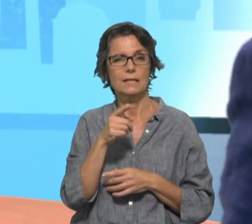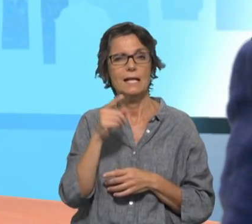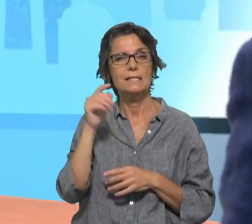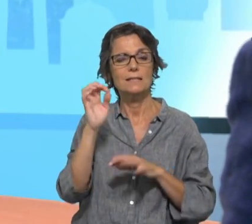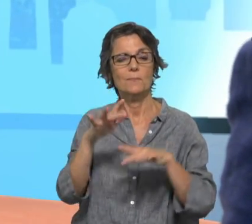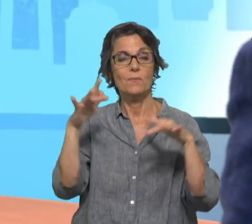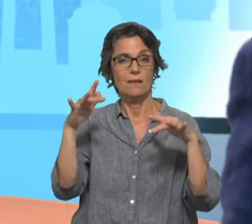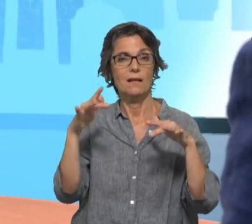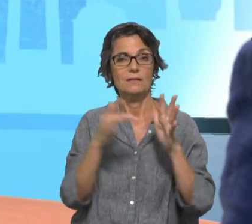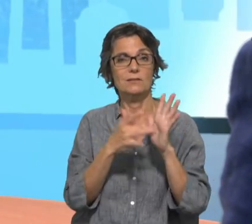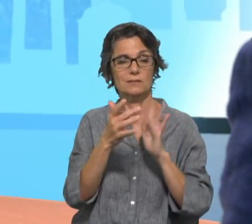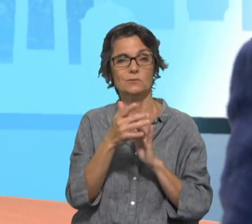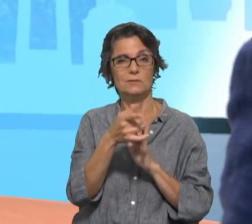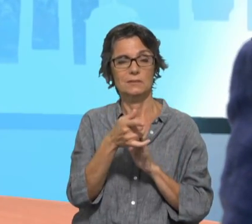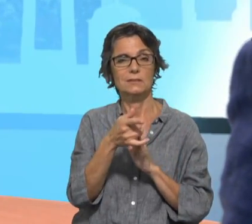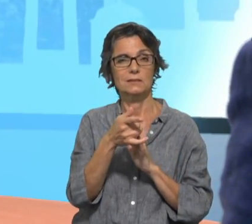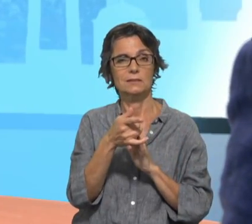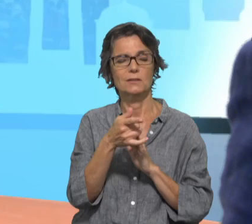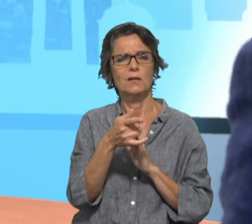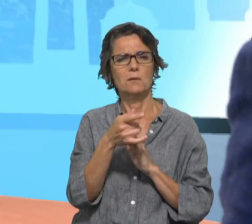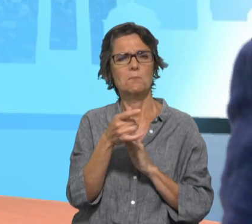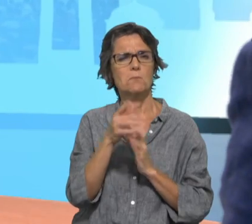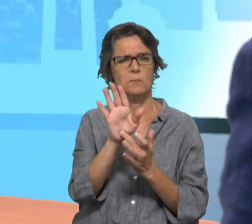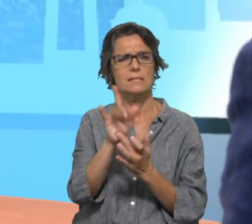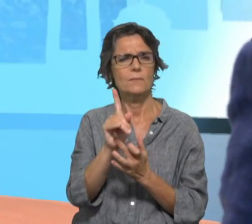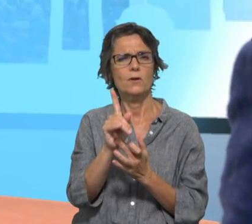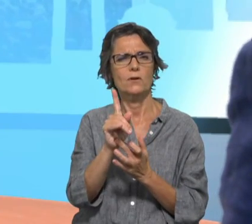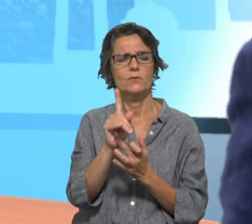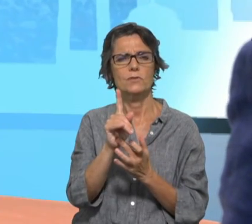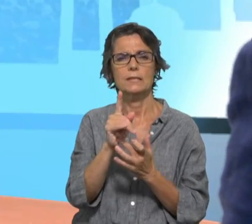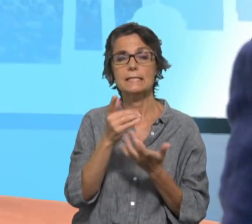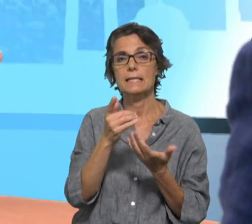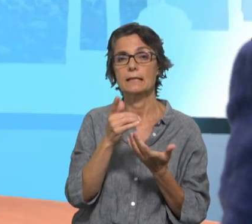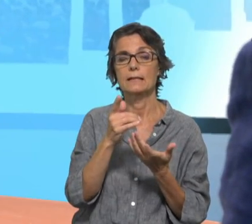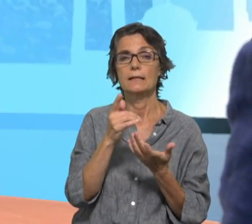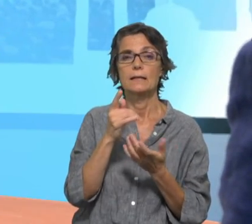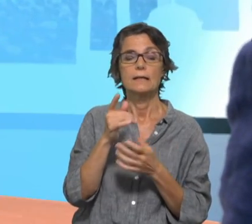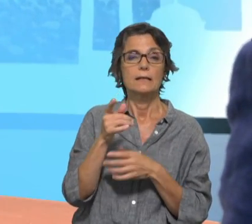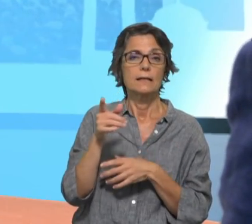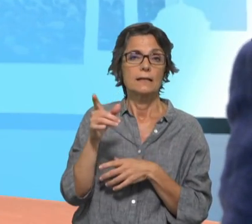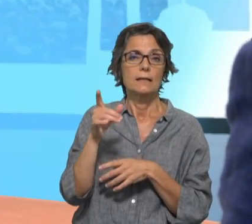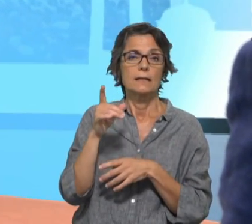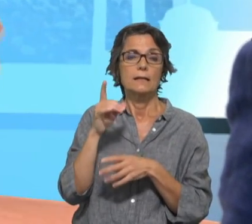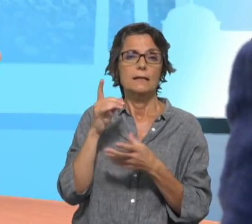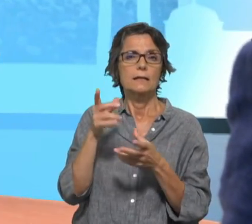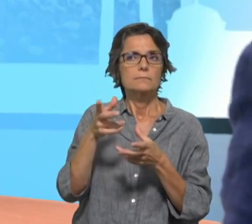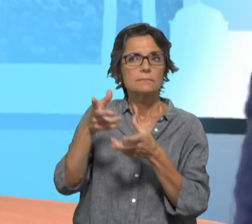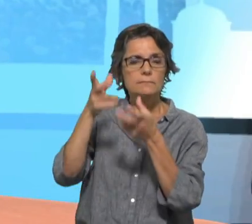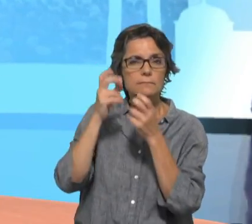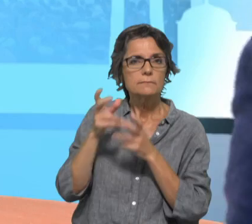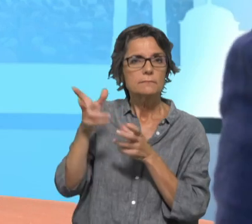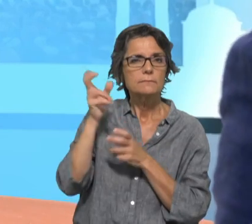ser relacionado e possa simbolizar essa incapacidade ou capacidade para ouvir o Mestre e para o